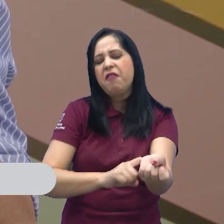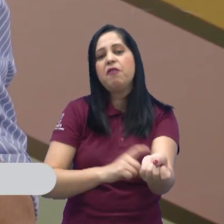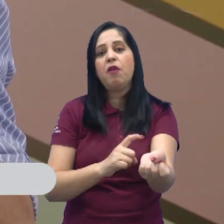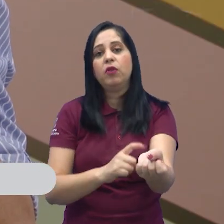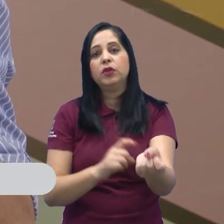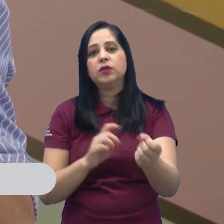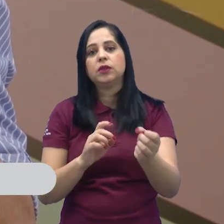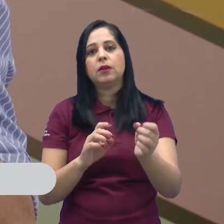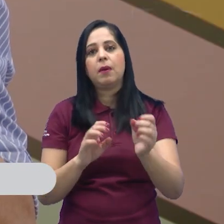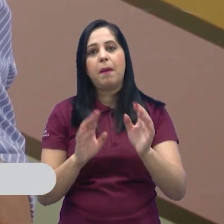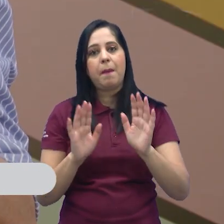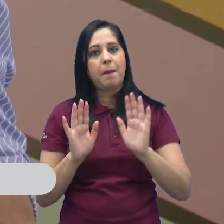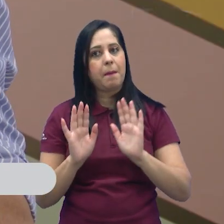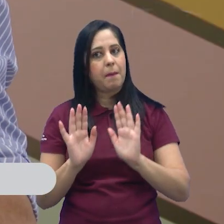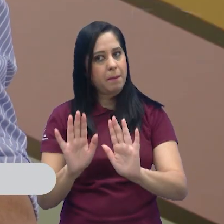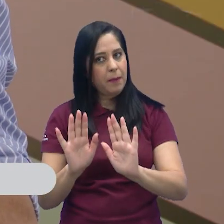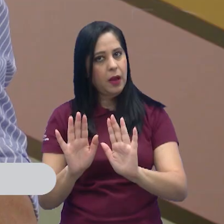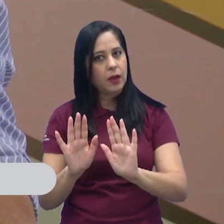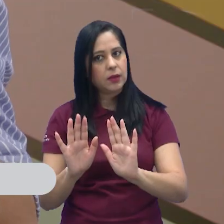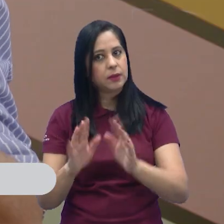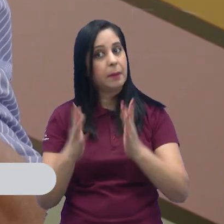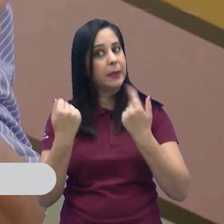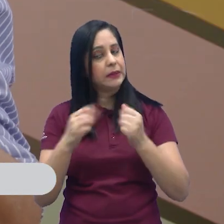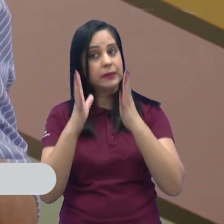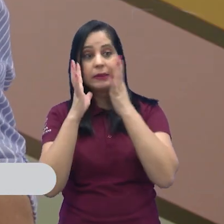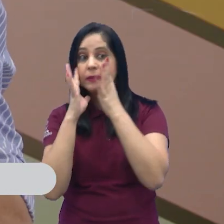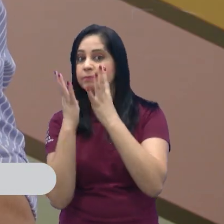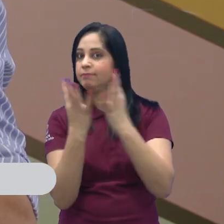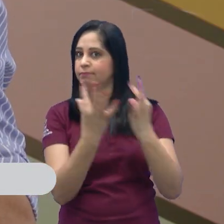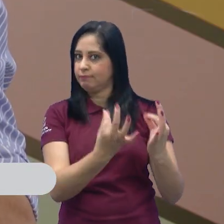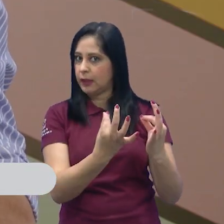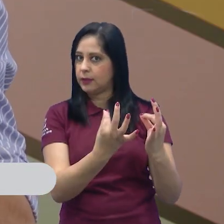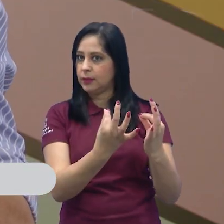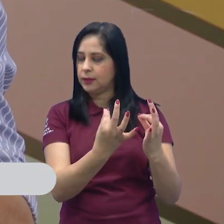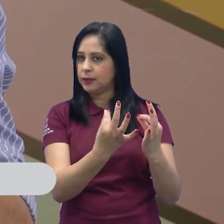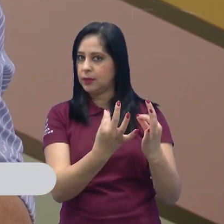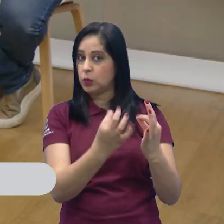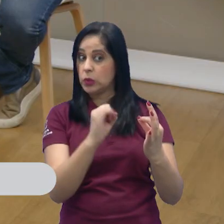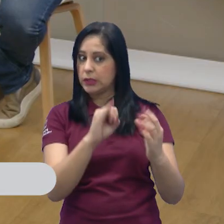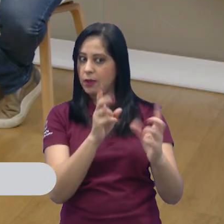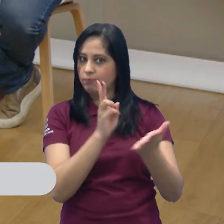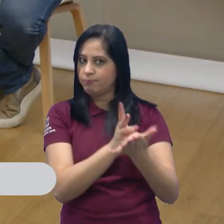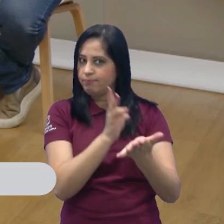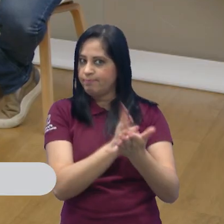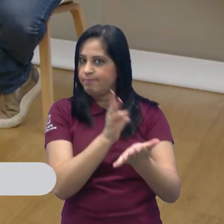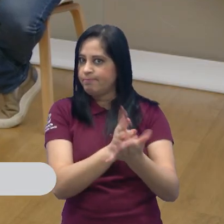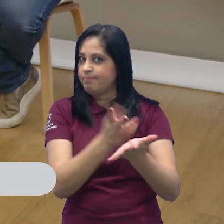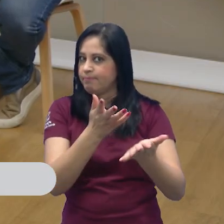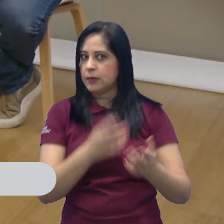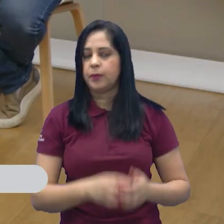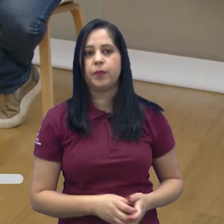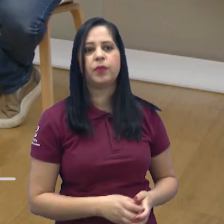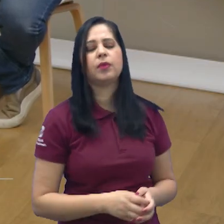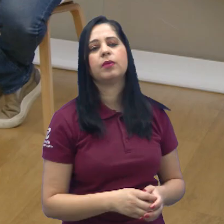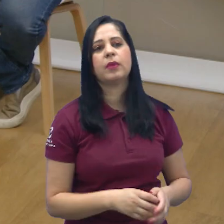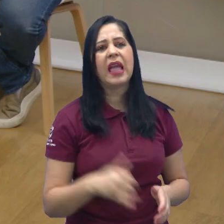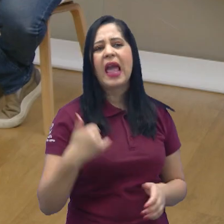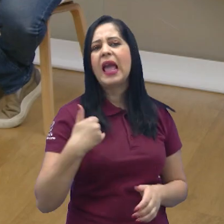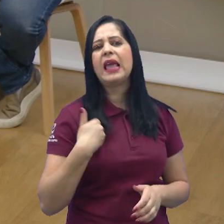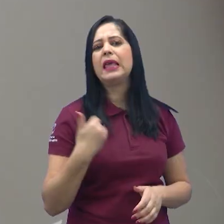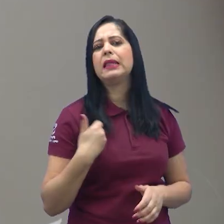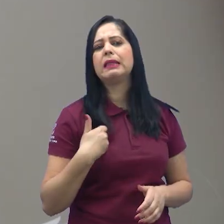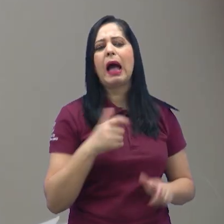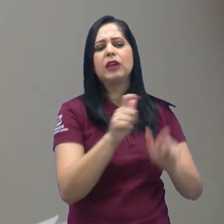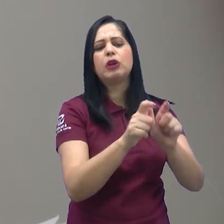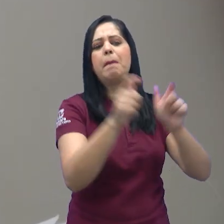passar. Presta atenção, talvez não passe. Entendi. Tem uma idade que é mais frequente aparecer esses sintomas?